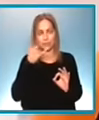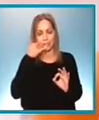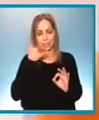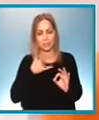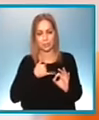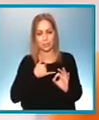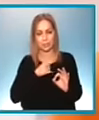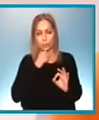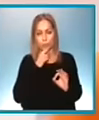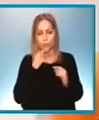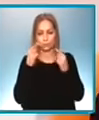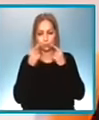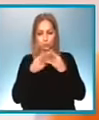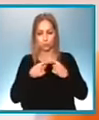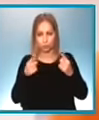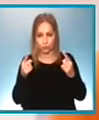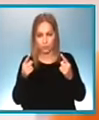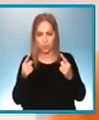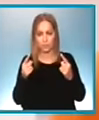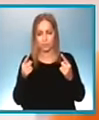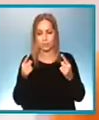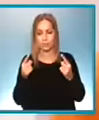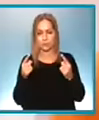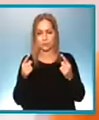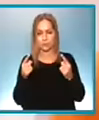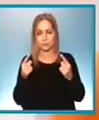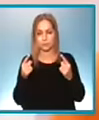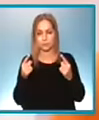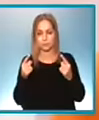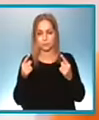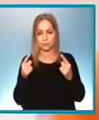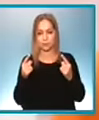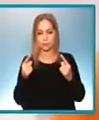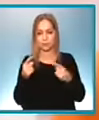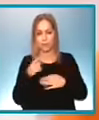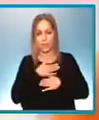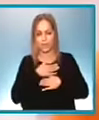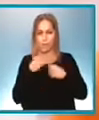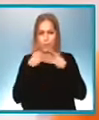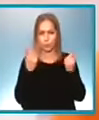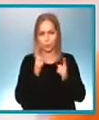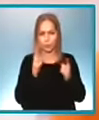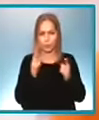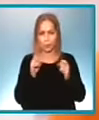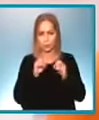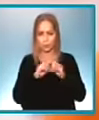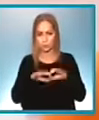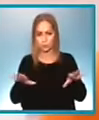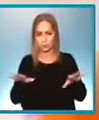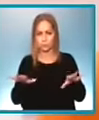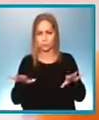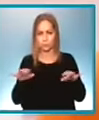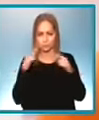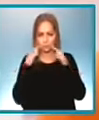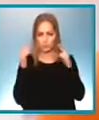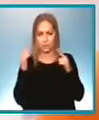posso partilhar isto com os amigos, tipo, entre... Não em público, mas entre pessoal, mensagens, entre pessoal, para